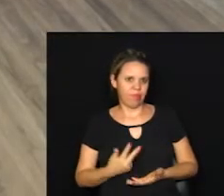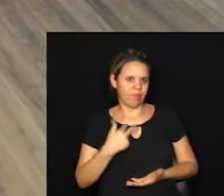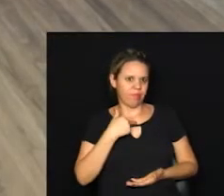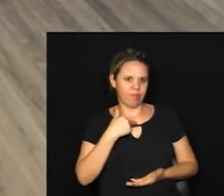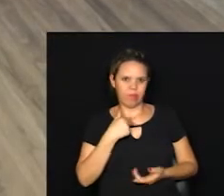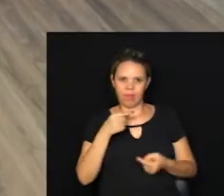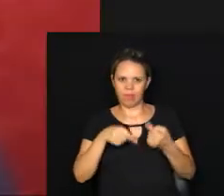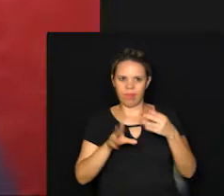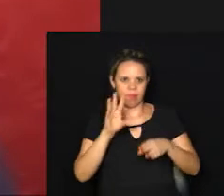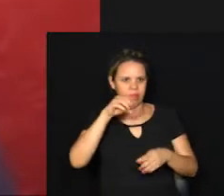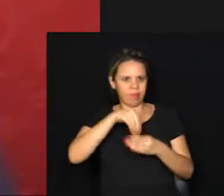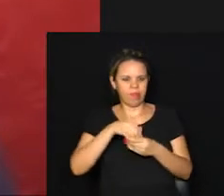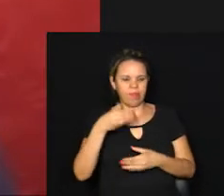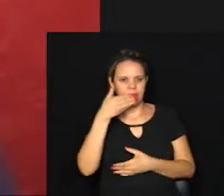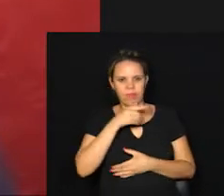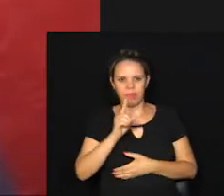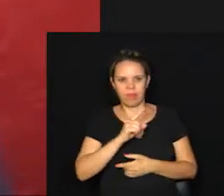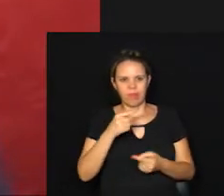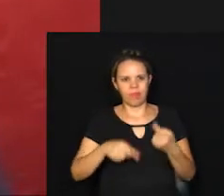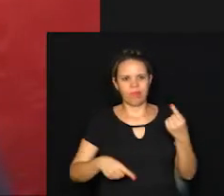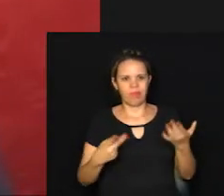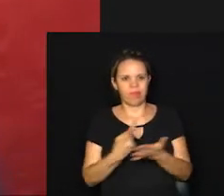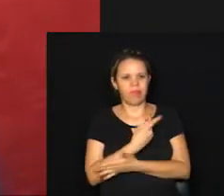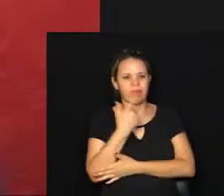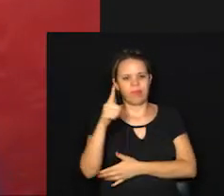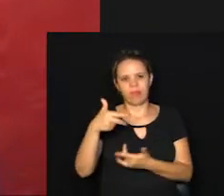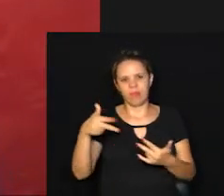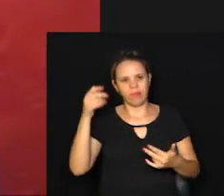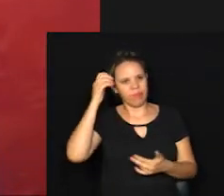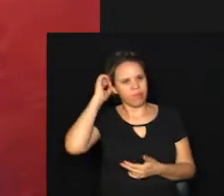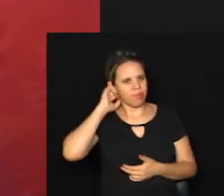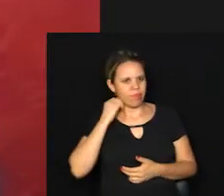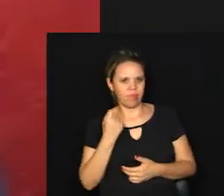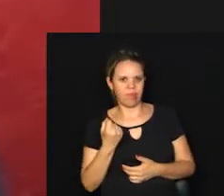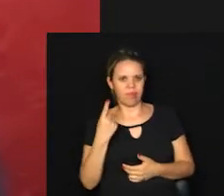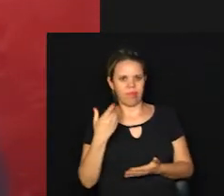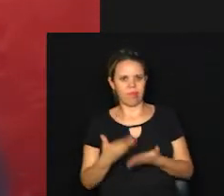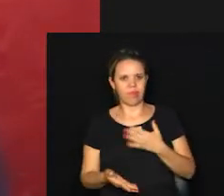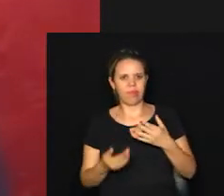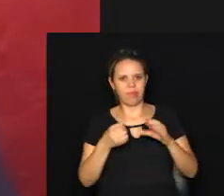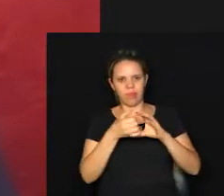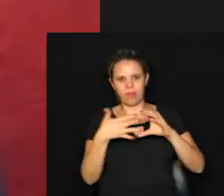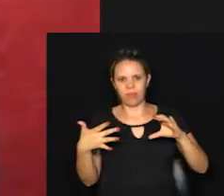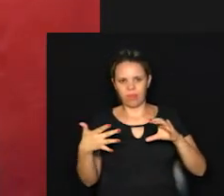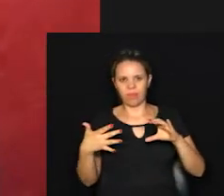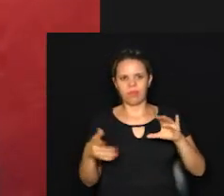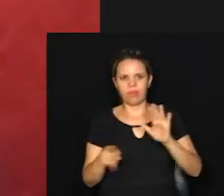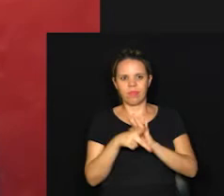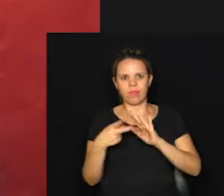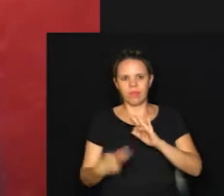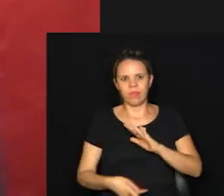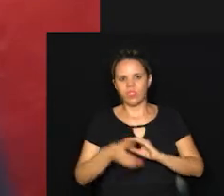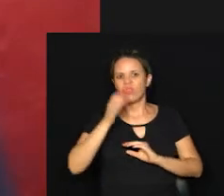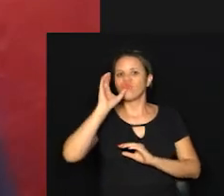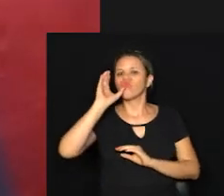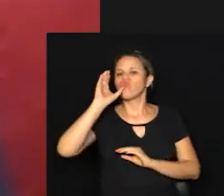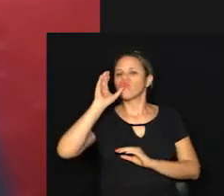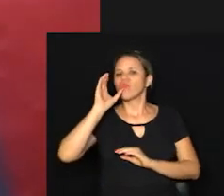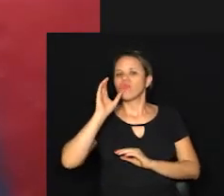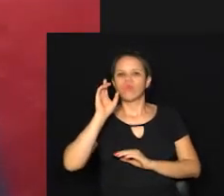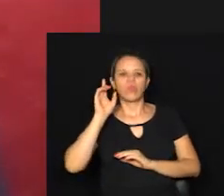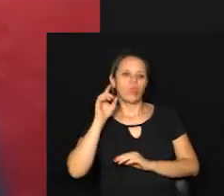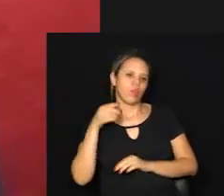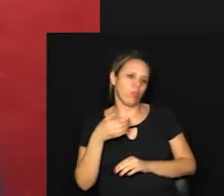Não coloca leite condensado não, porque daí já vira outra coisa e a gente perde as características da Pink